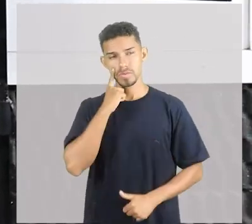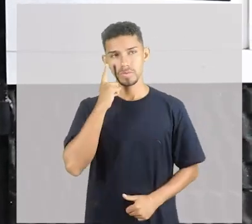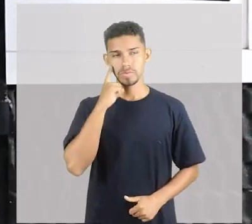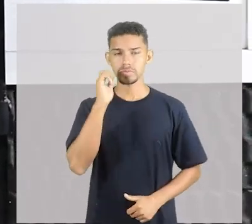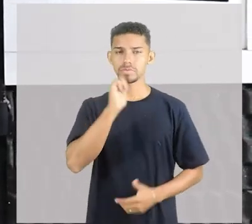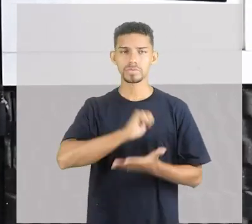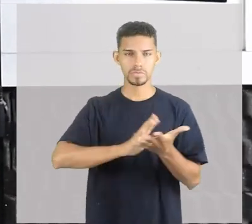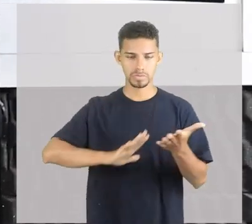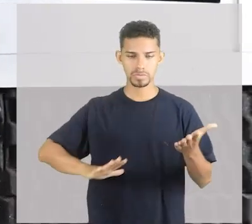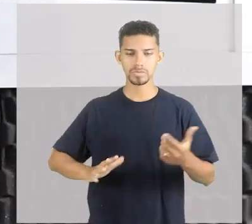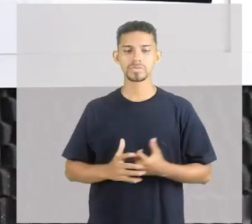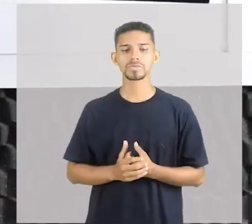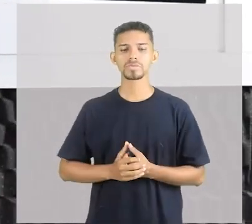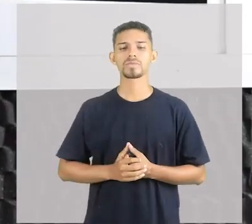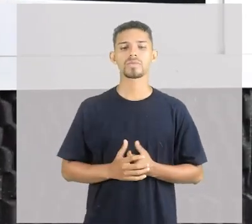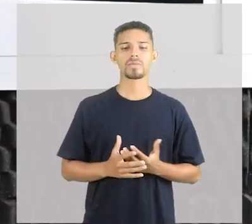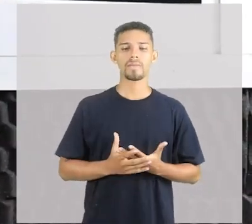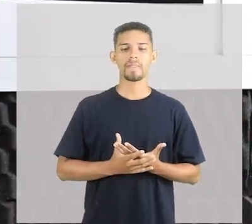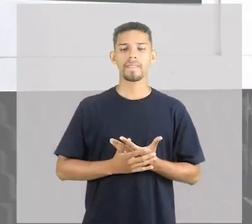questão?